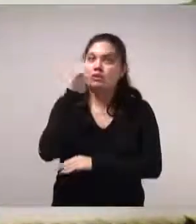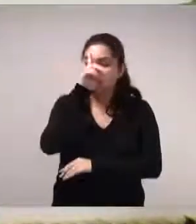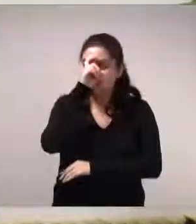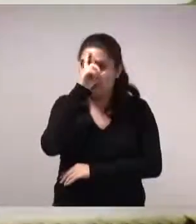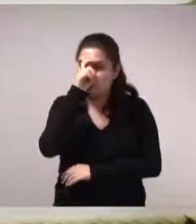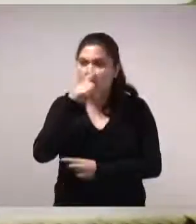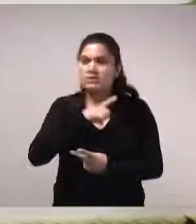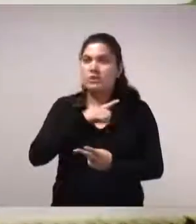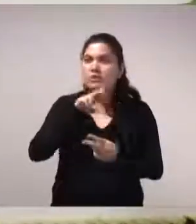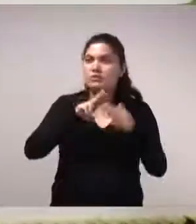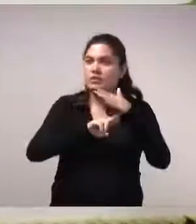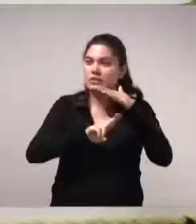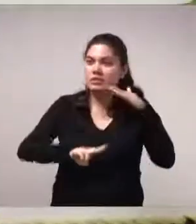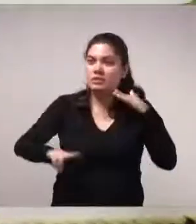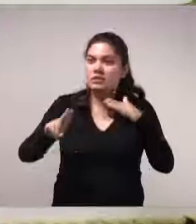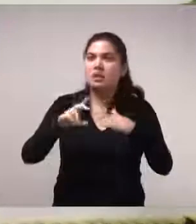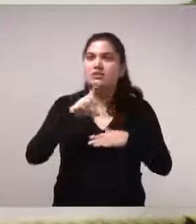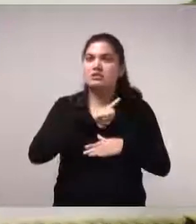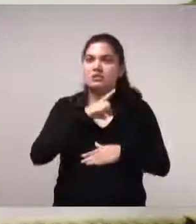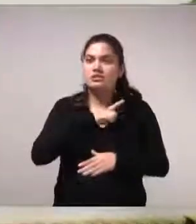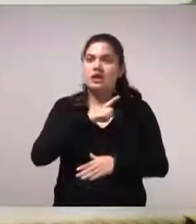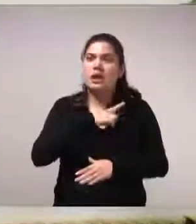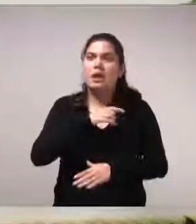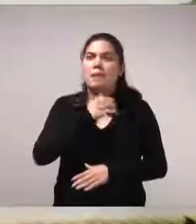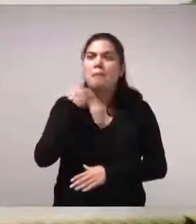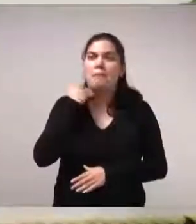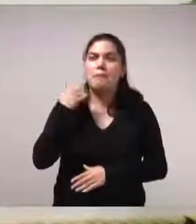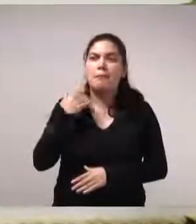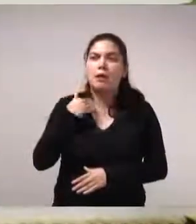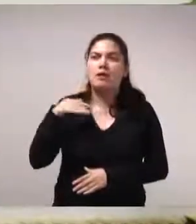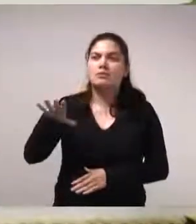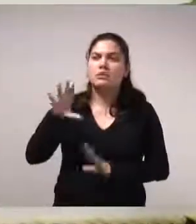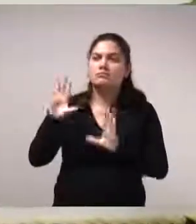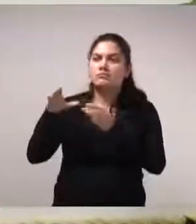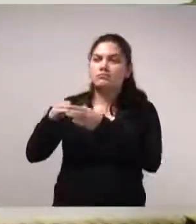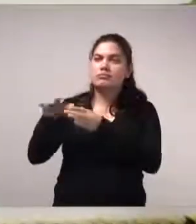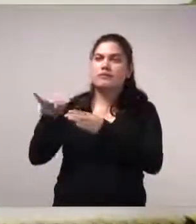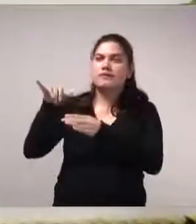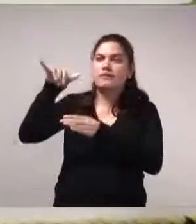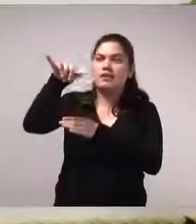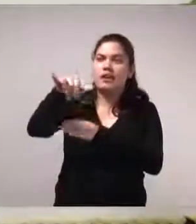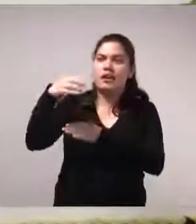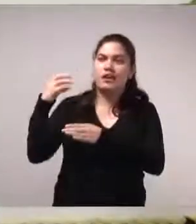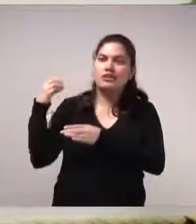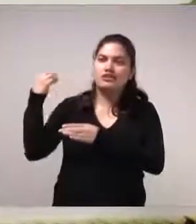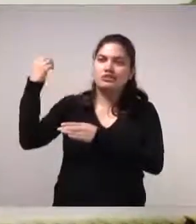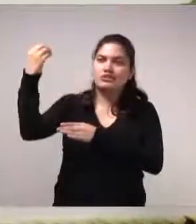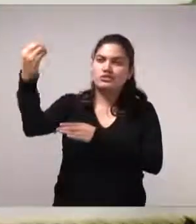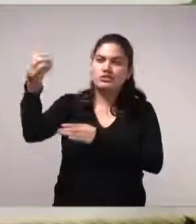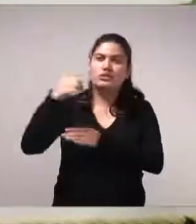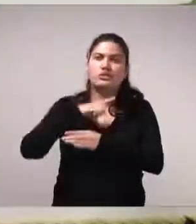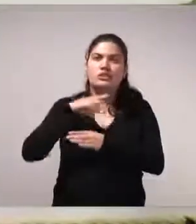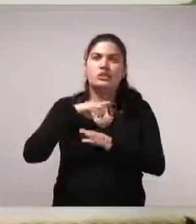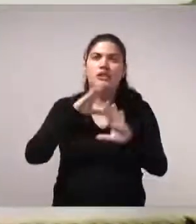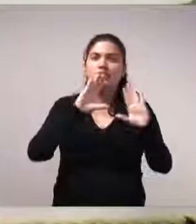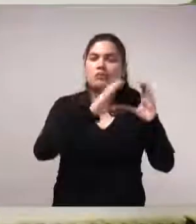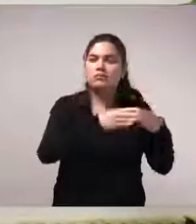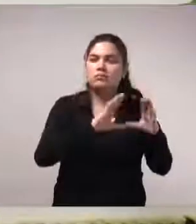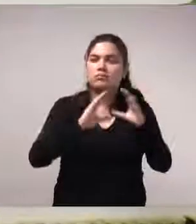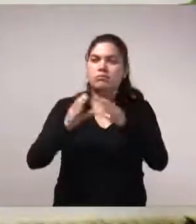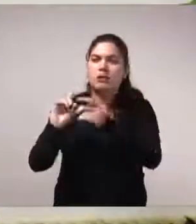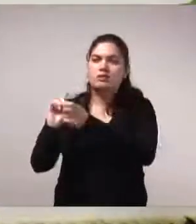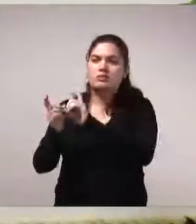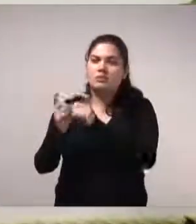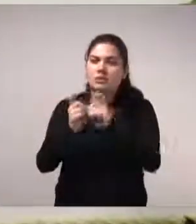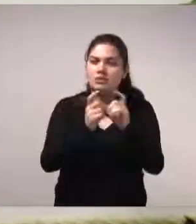temos banco, agência de viagens, sem falar de todo o universo parlamentar, gabinetes, áreas administrativas.